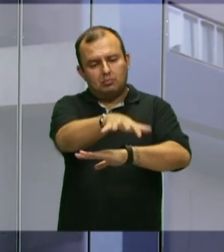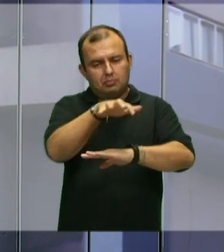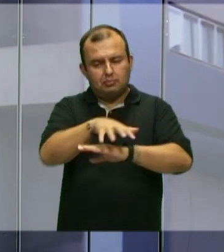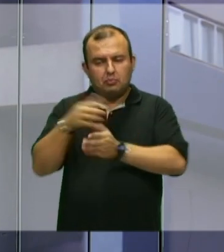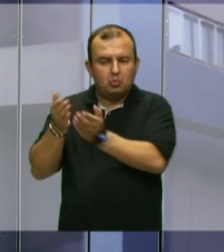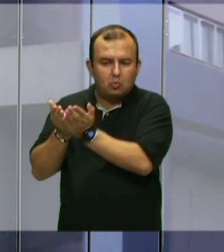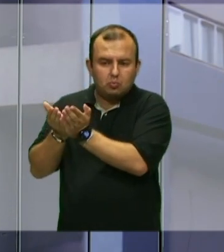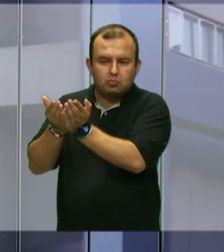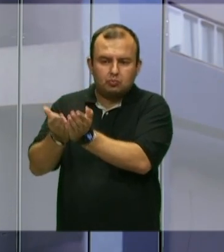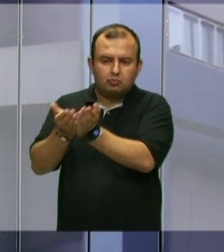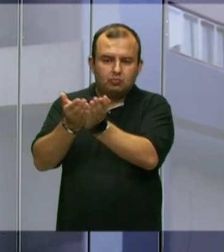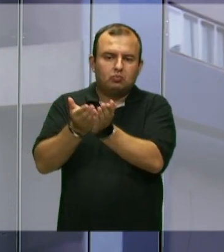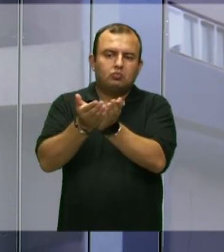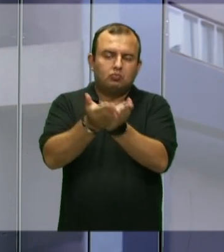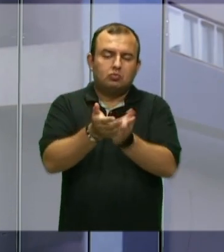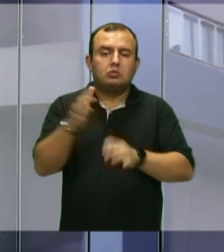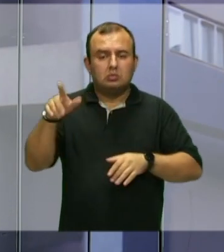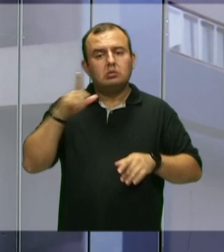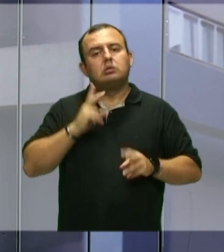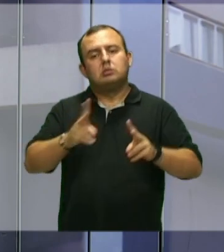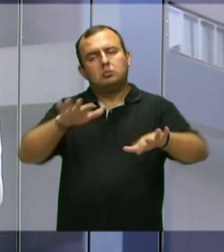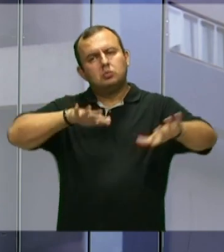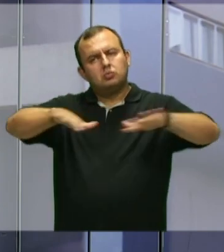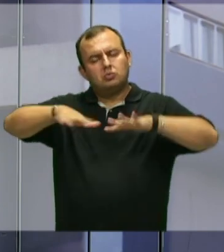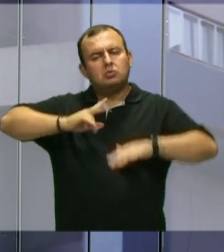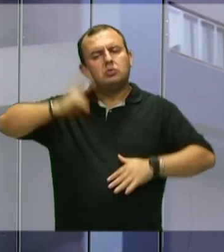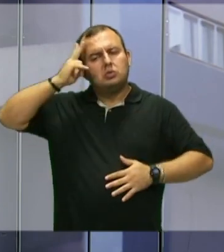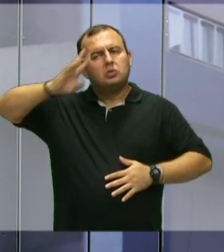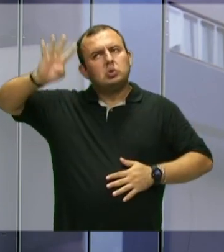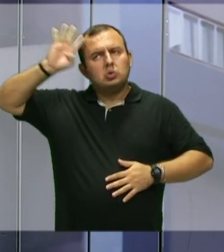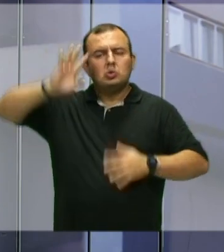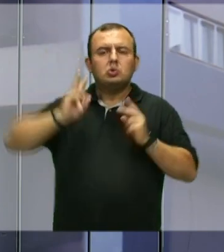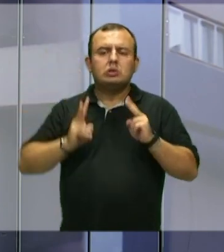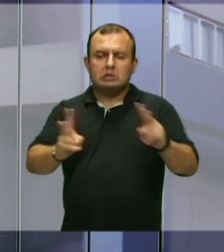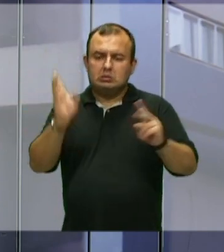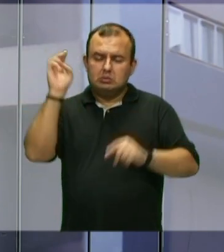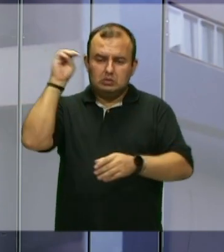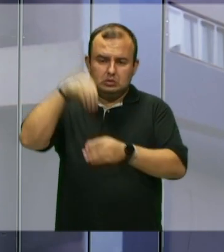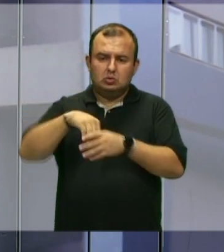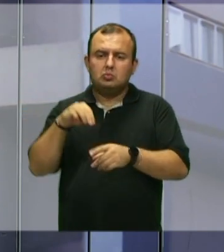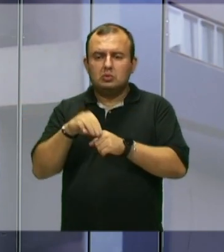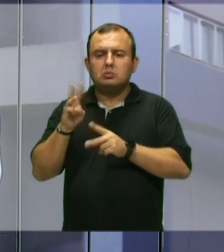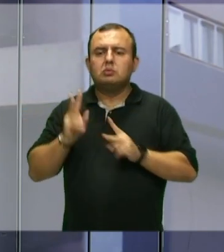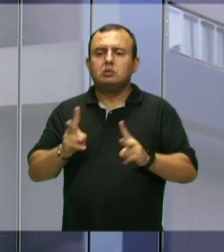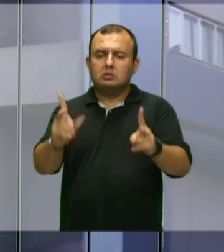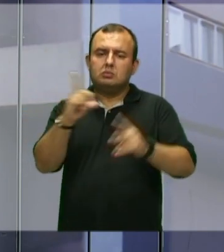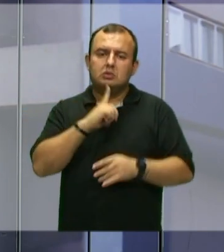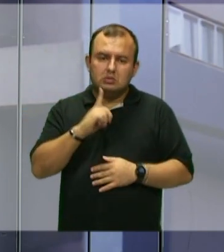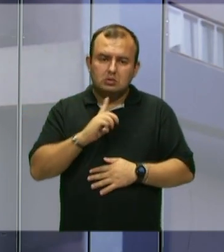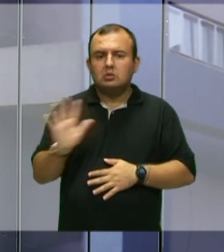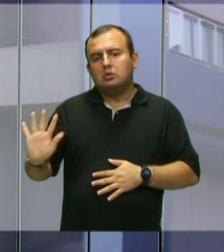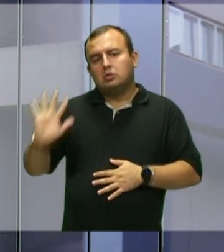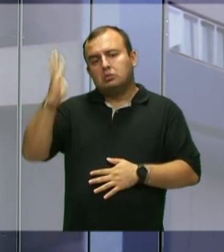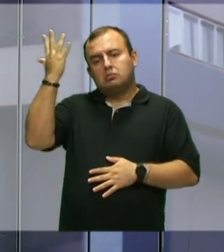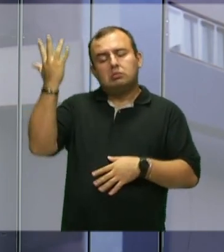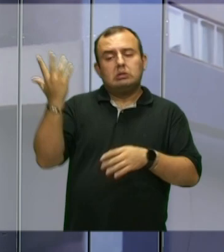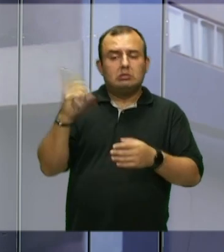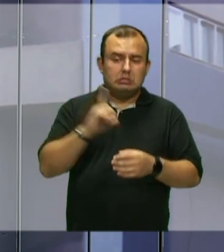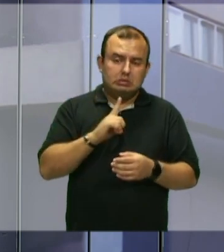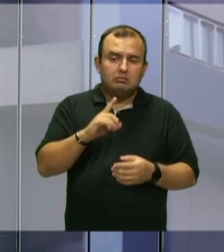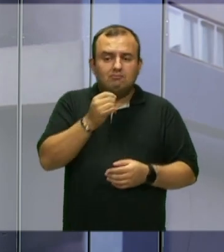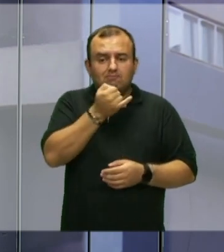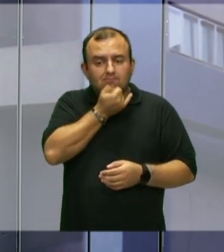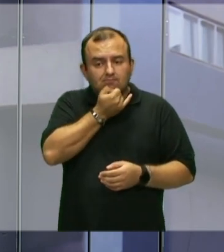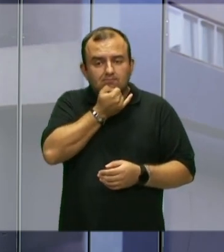possa estar com a sua movimentação que a gente sempre sonhou e sempre teve dentro do município de Itajaí, né? Isso foi uma situação atípica,